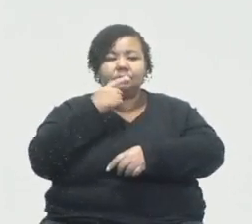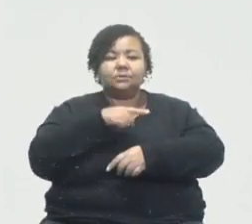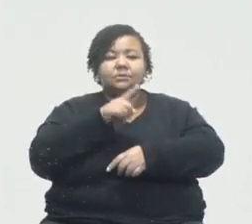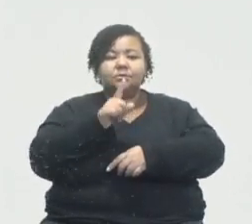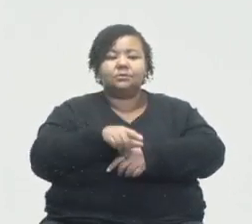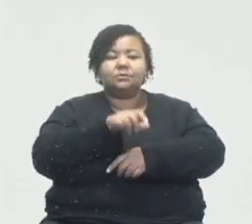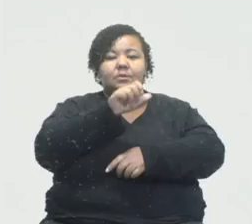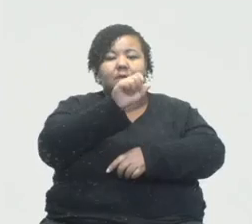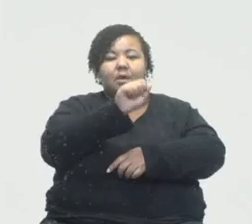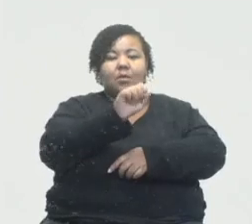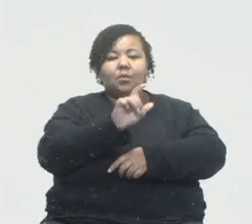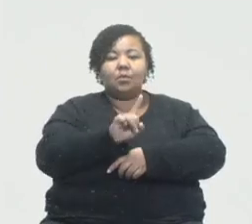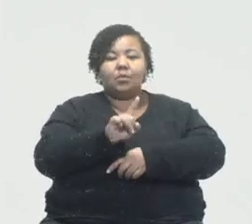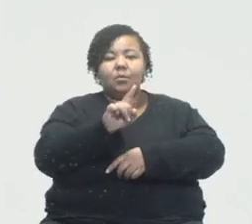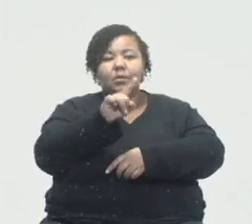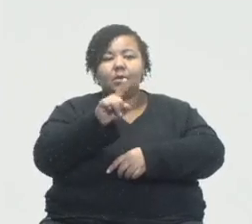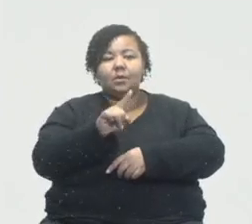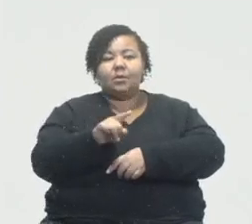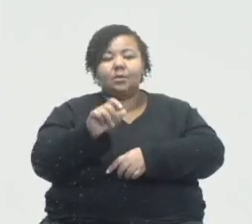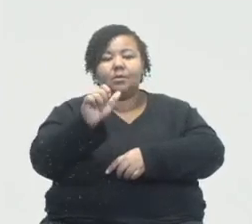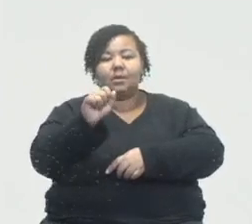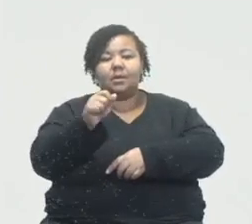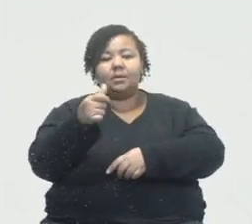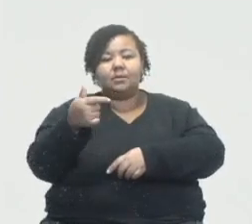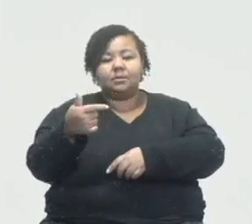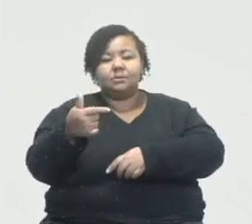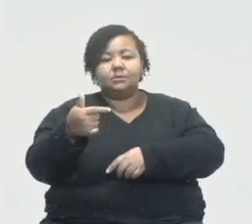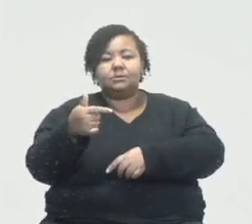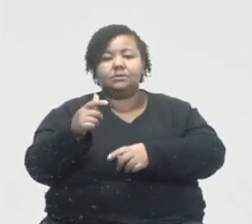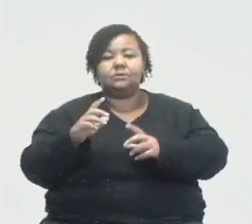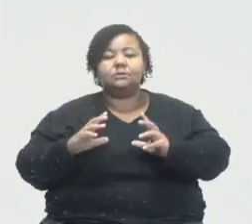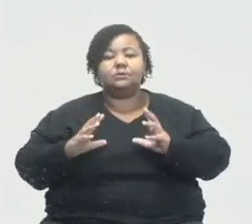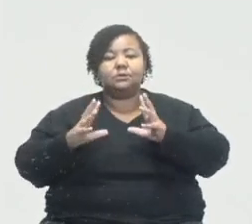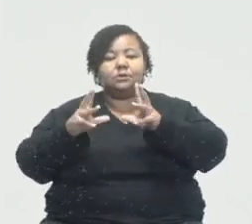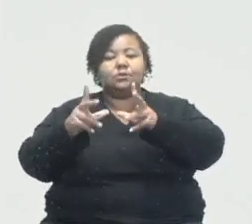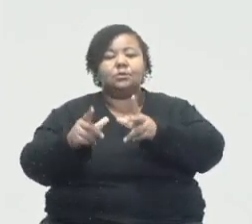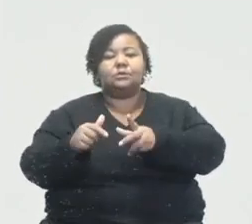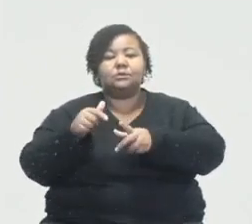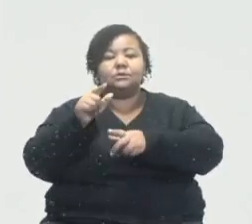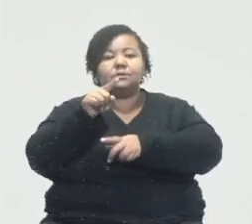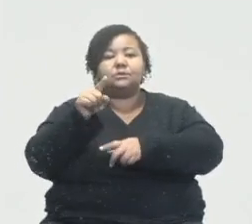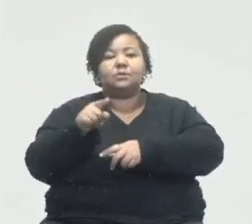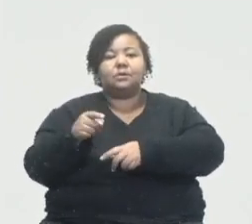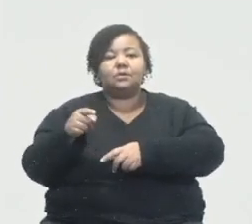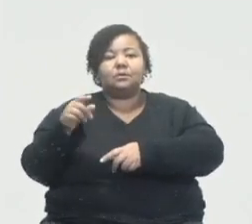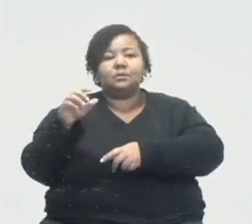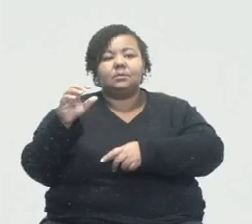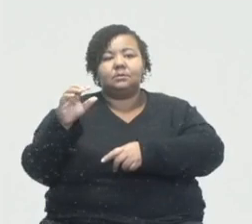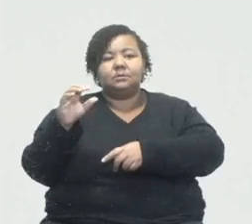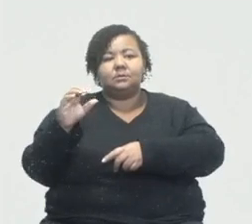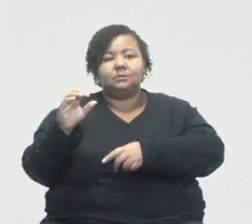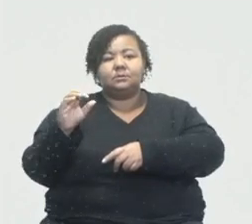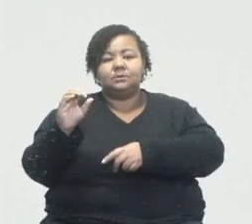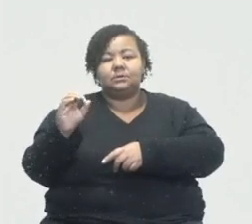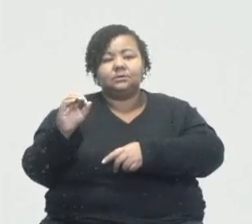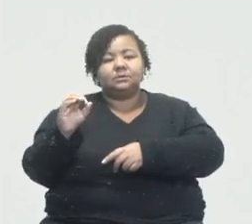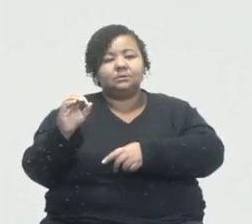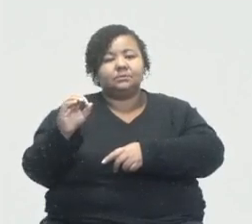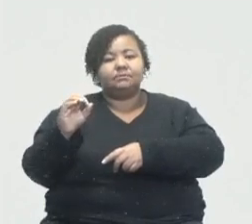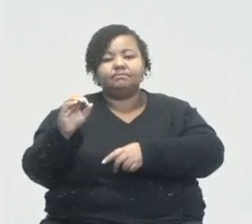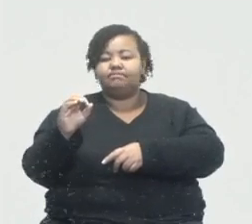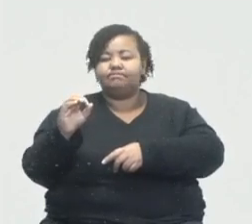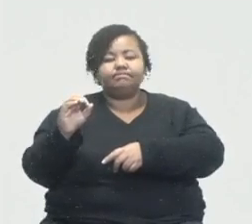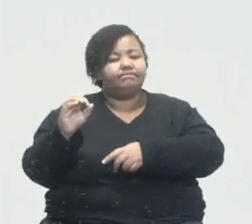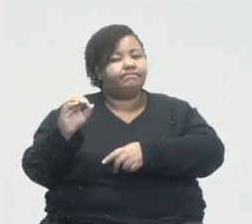meu A1 é igual ao meu A2, que todos eles são iguais a